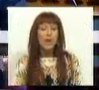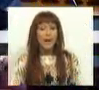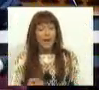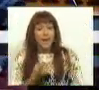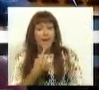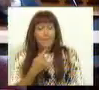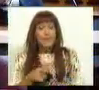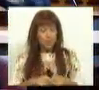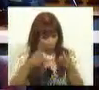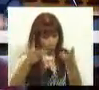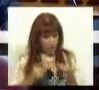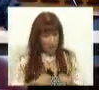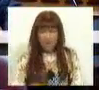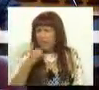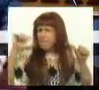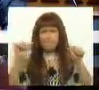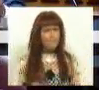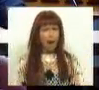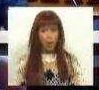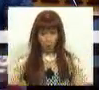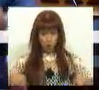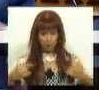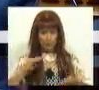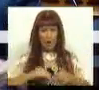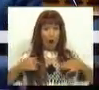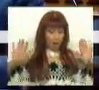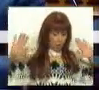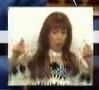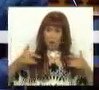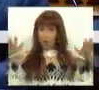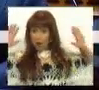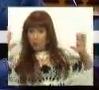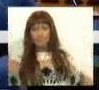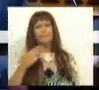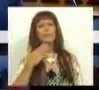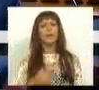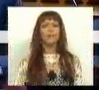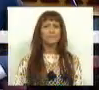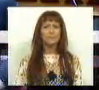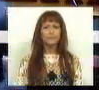perceber que este orçamento é tão mau que os próprios autores negam a sua autoria. Muito obrigado.